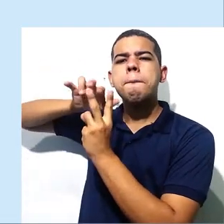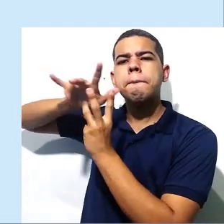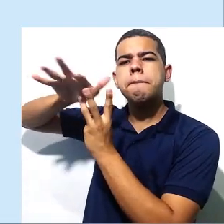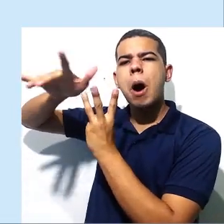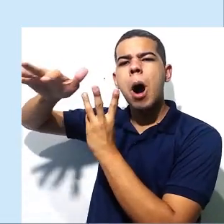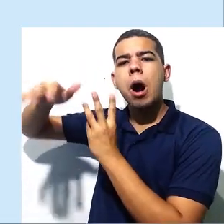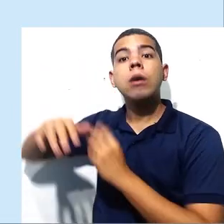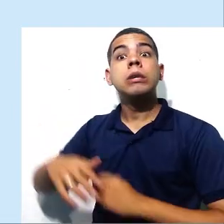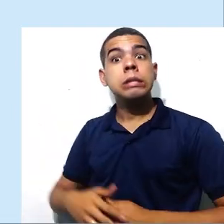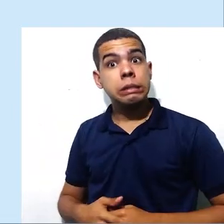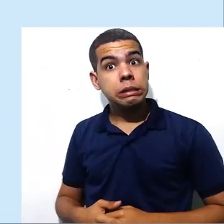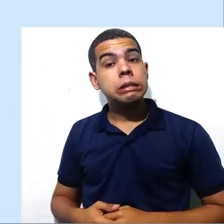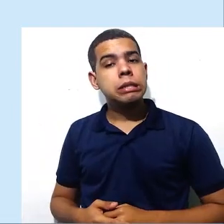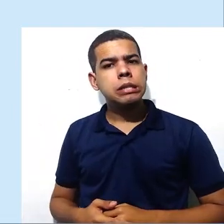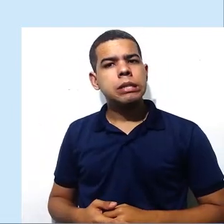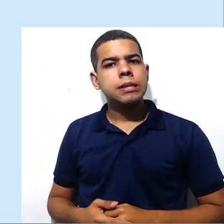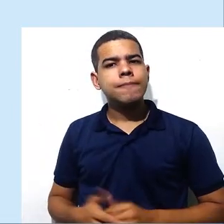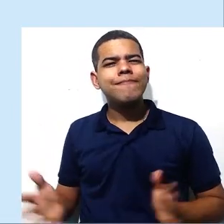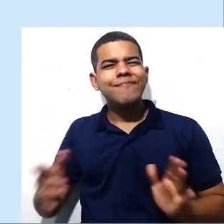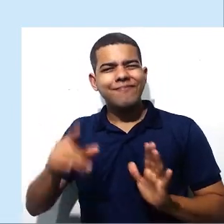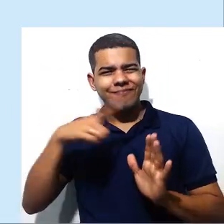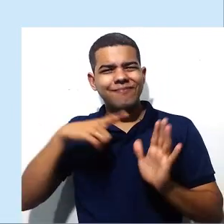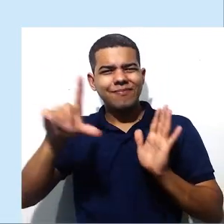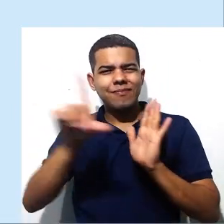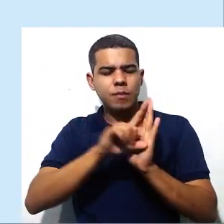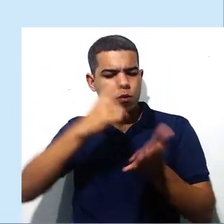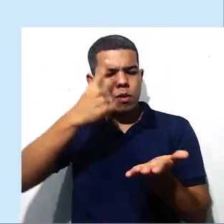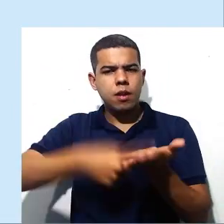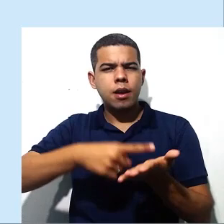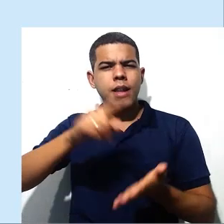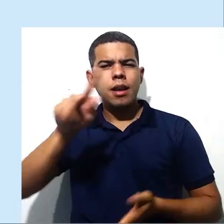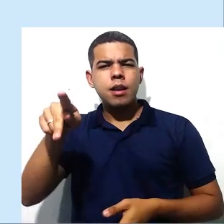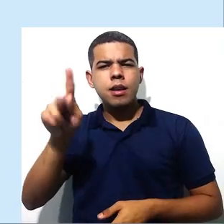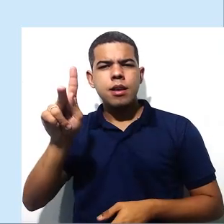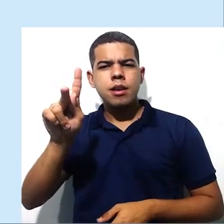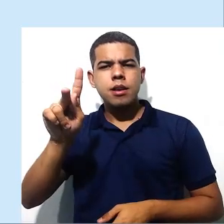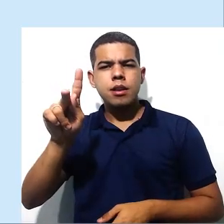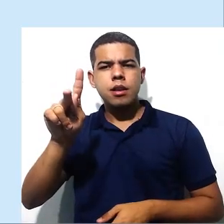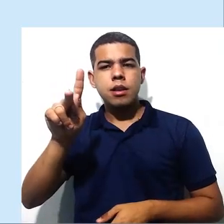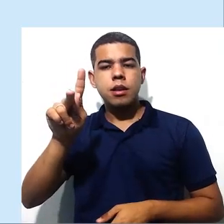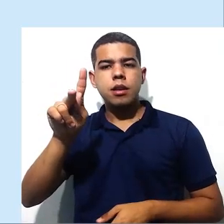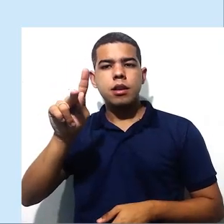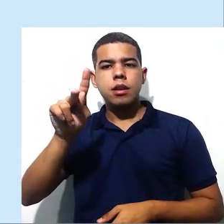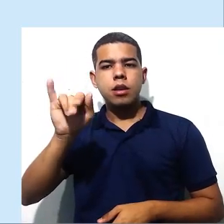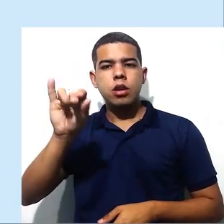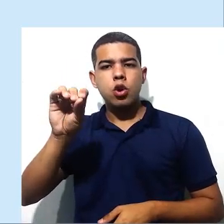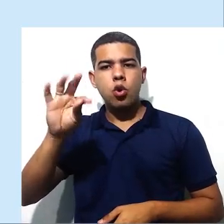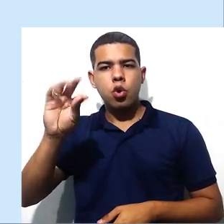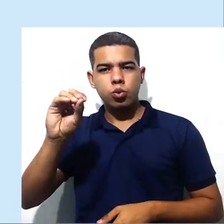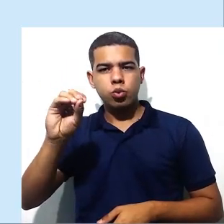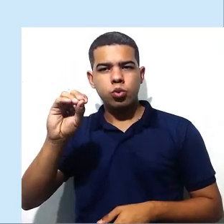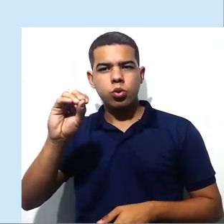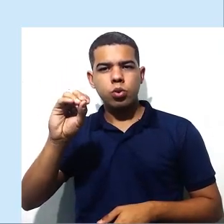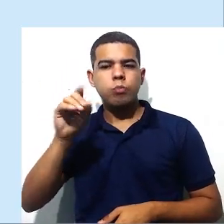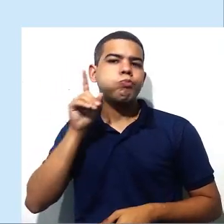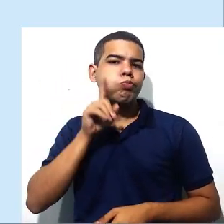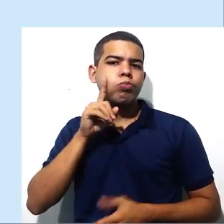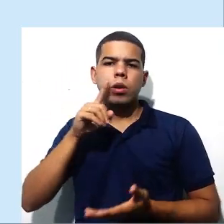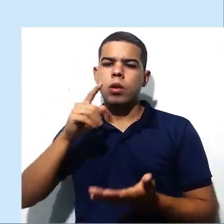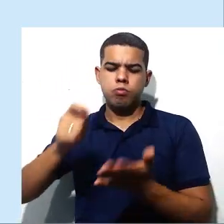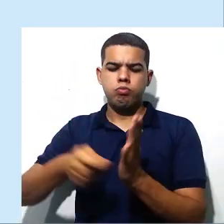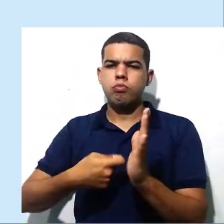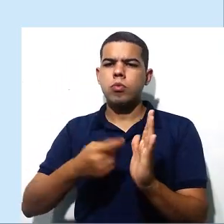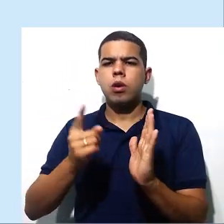Kyoto, ele não vai validar, né? Porque nos Estados Unidos eles não assinaram. A Rússia